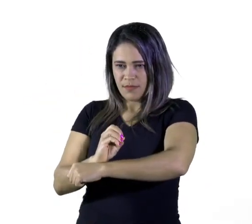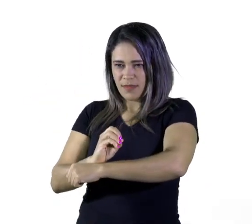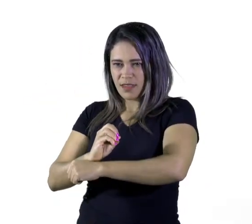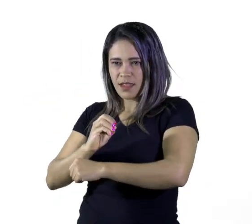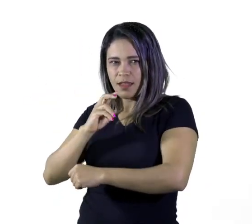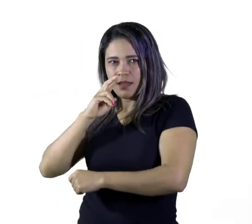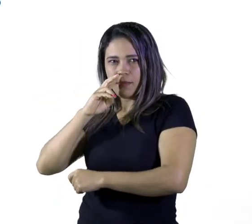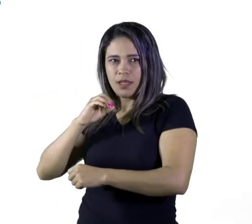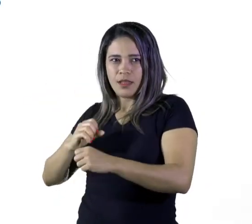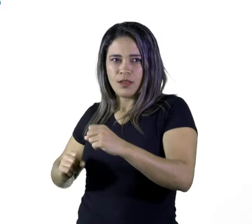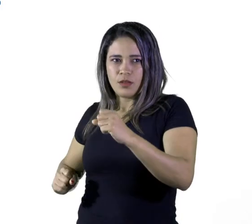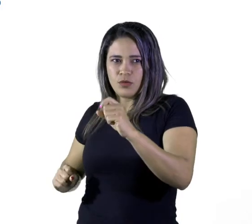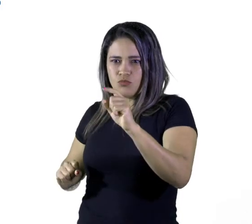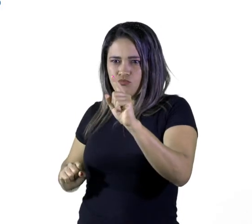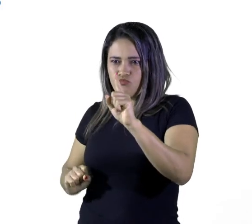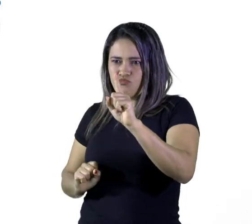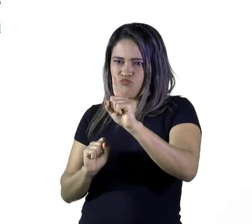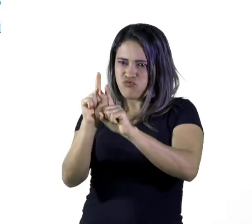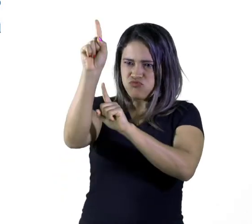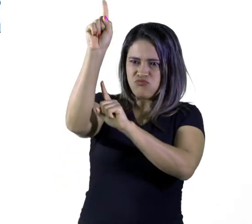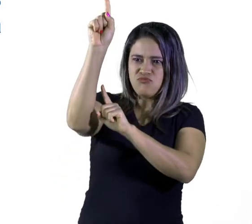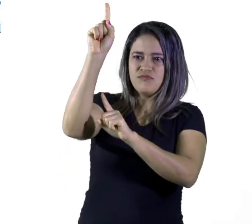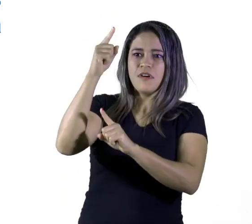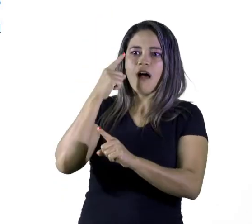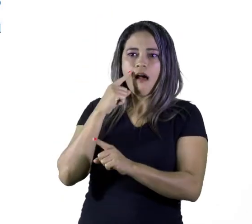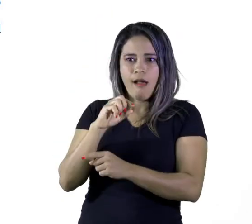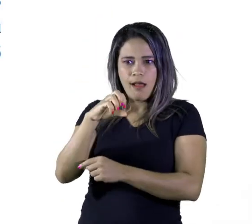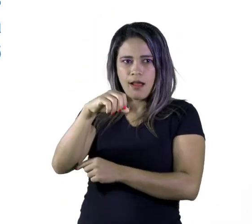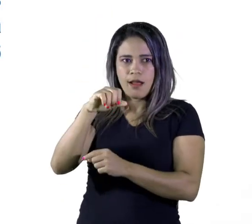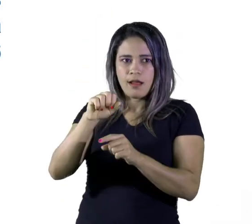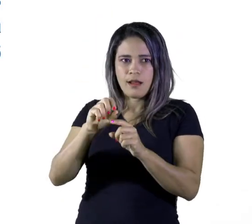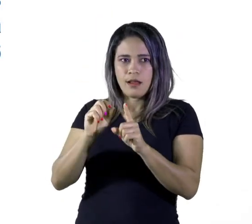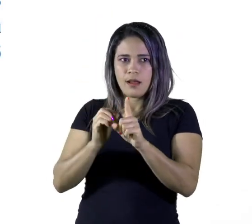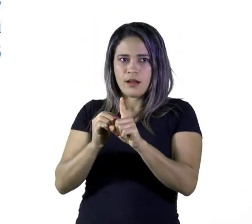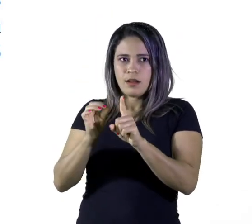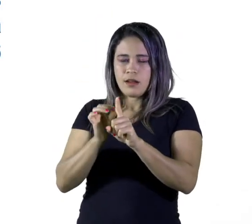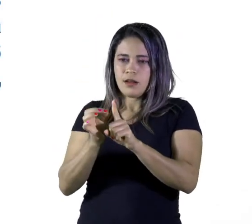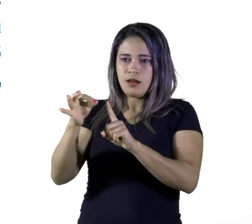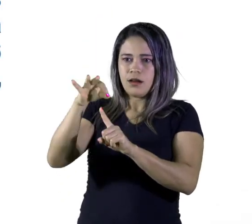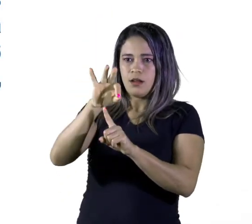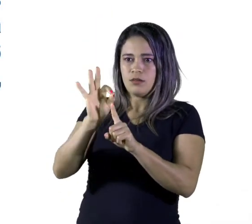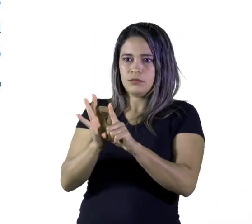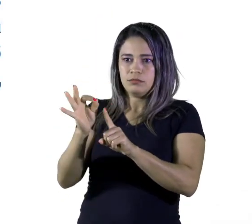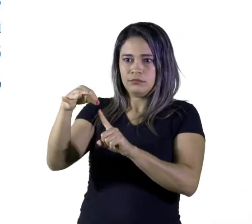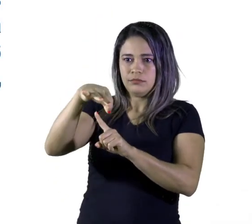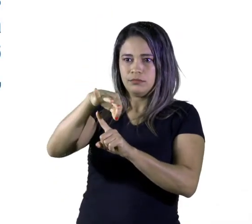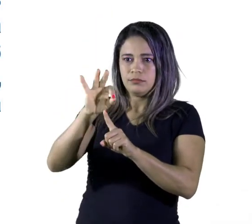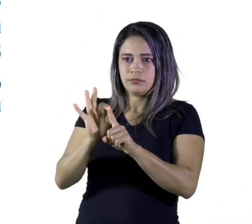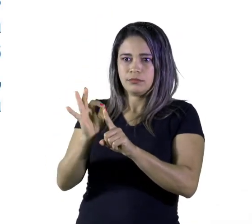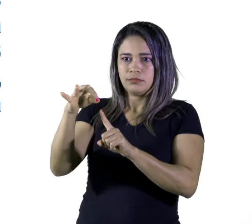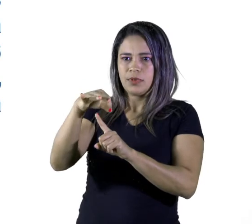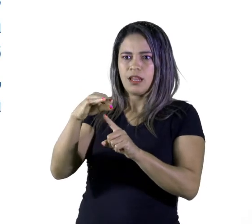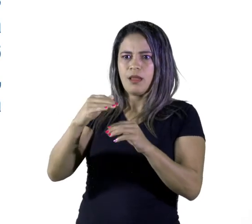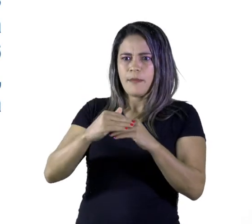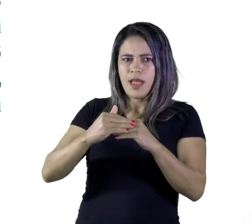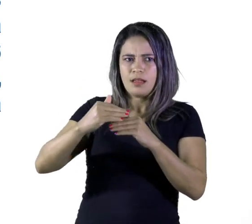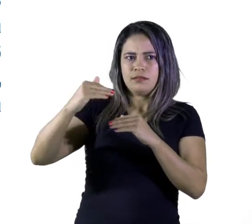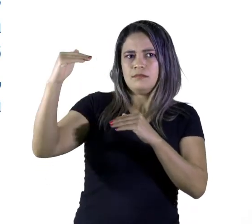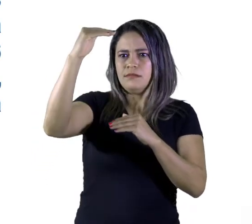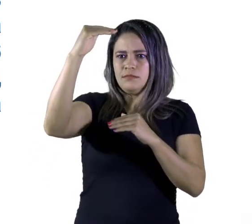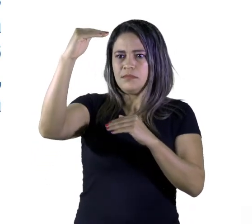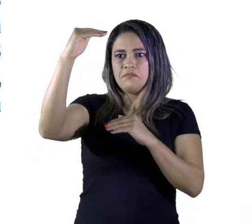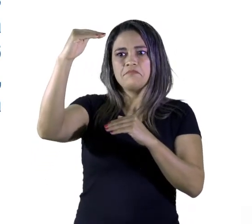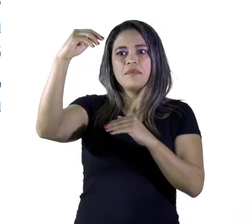na produção de grãos. Tá vendo aí, gente? Inclusive com o crescimento acima da média nacional,